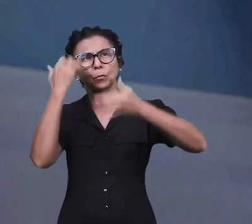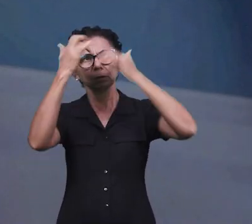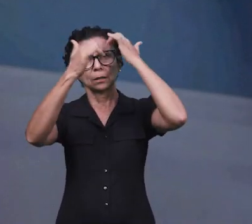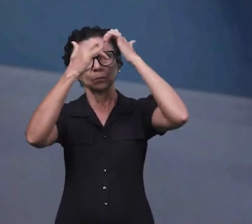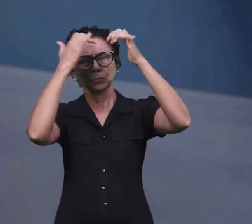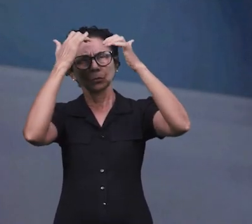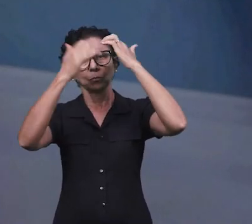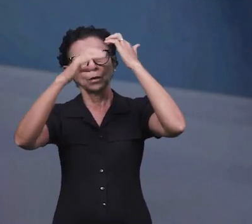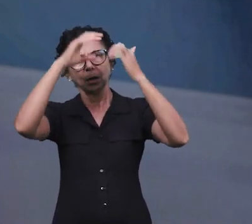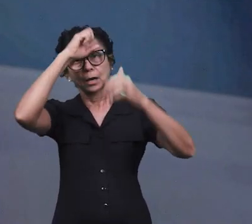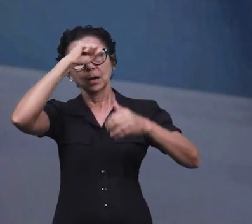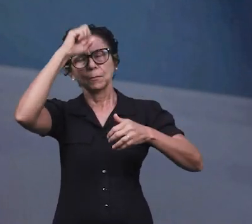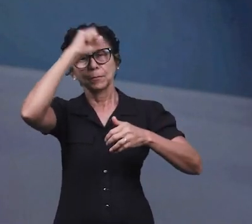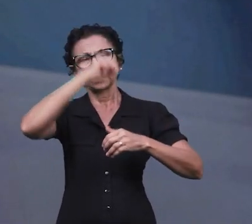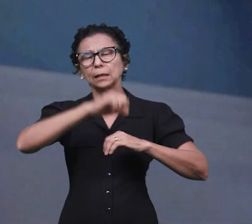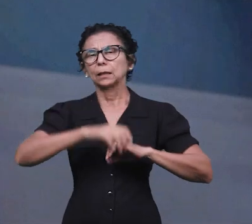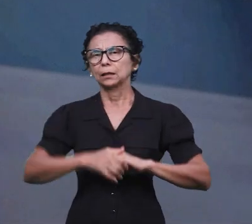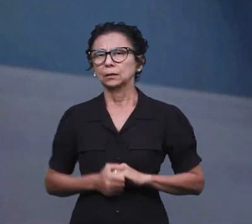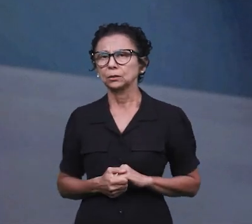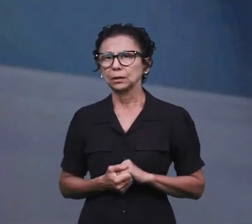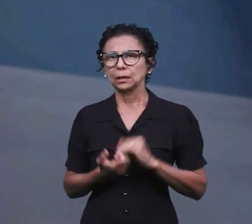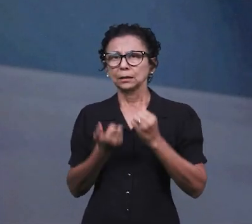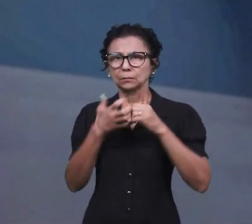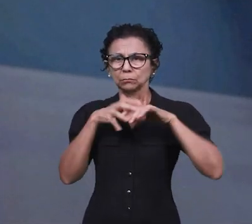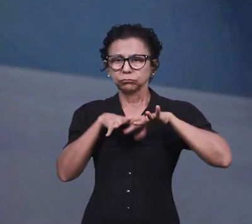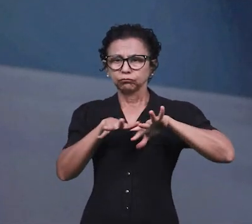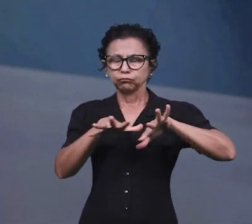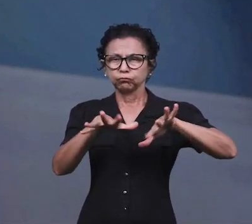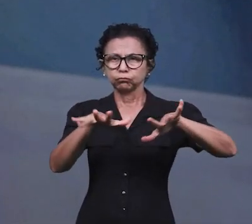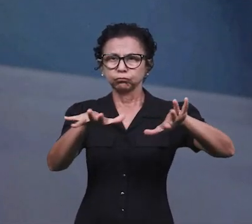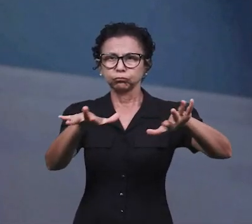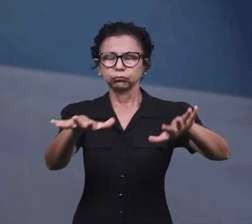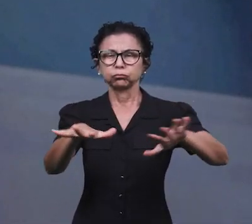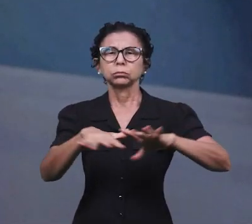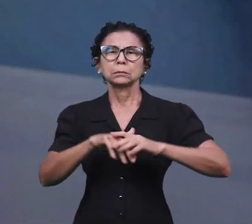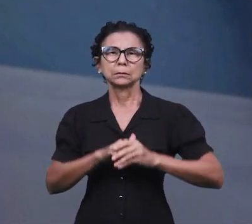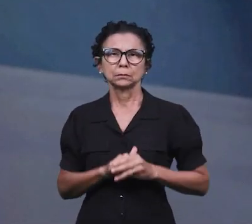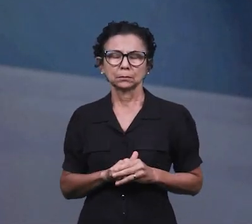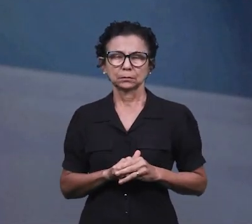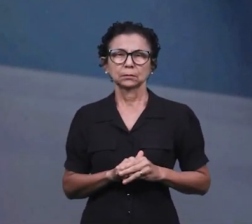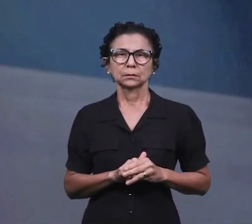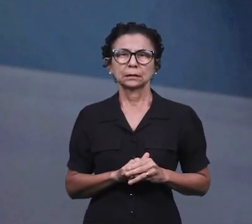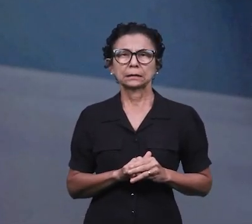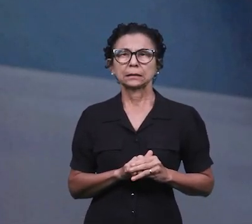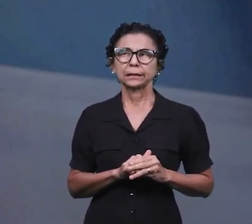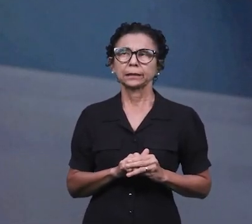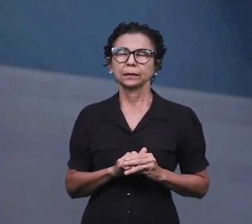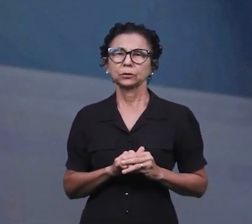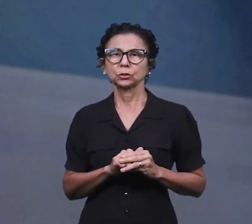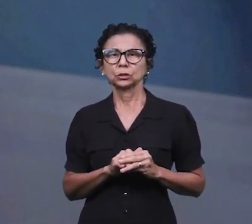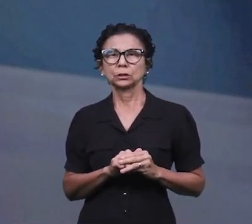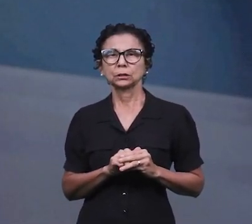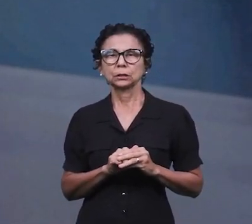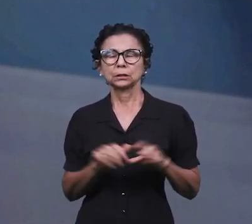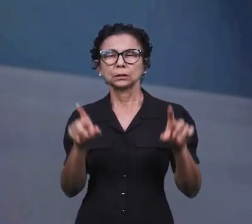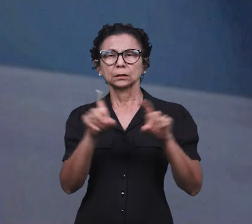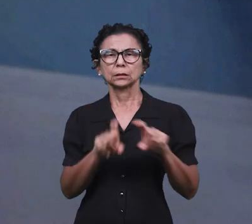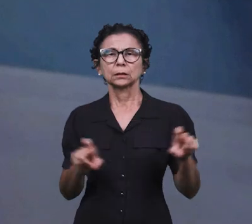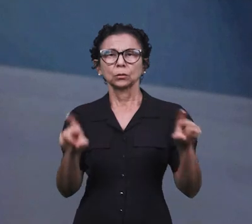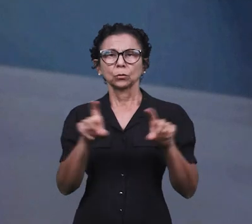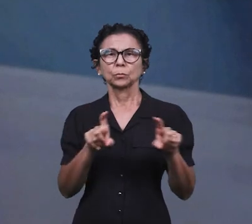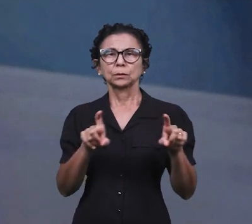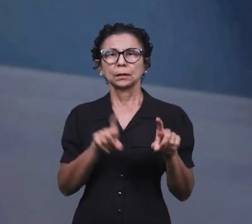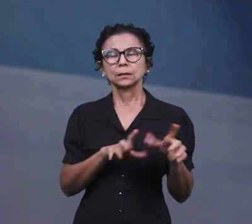aprende? E aí, dentro das redes artificiais, redes neurais artificiais, foi criada a área do machine learning, né,